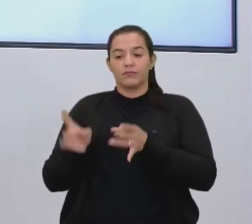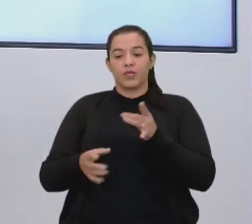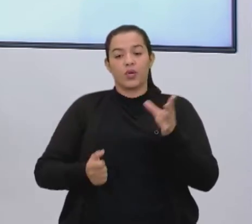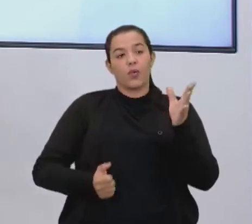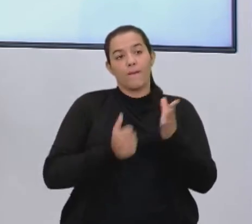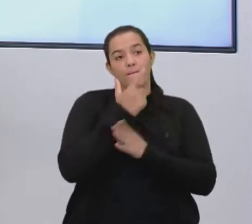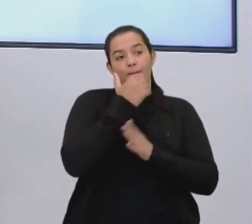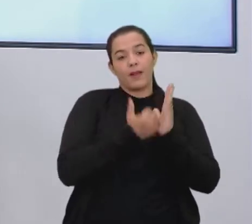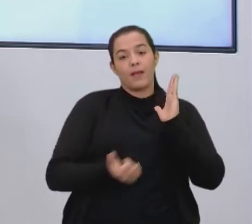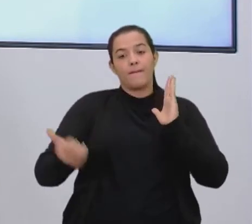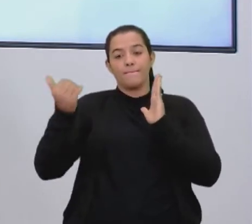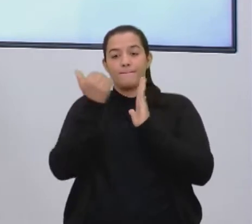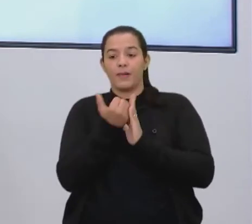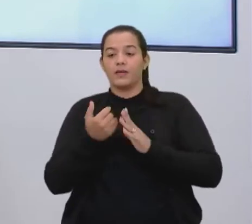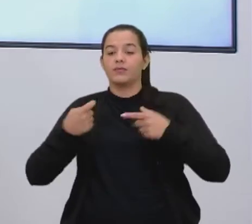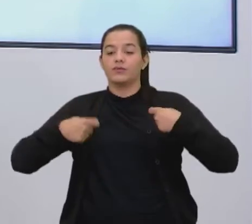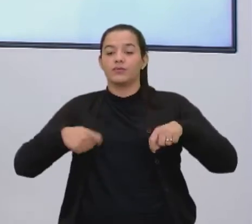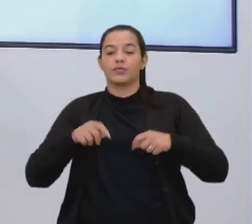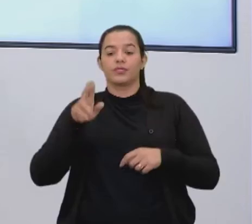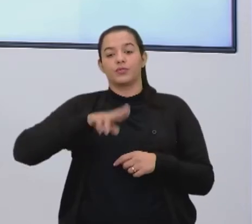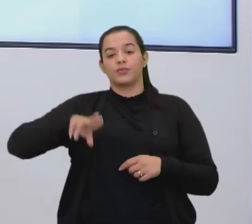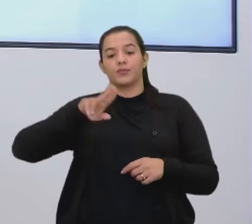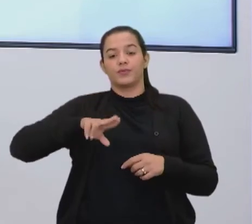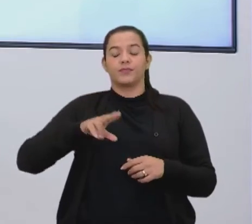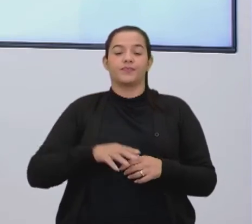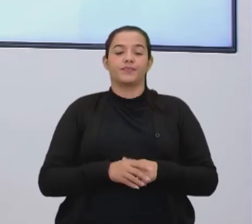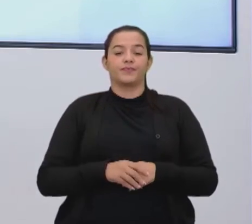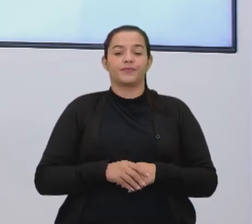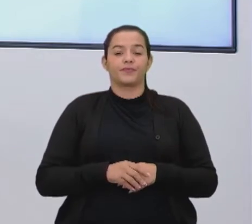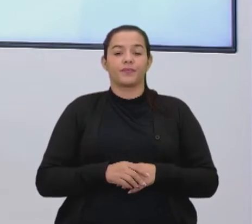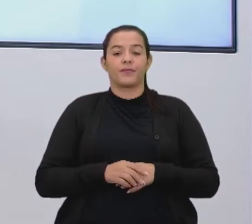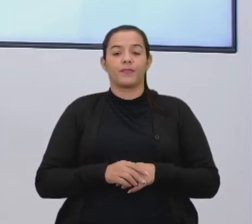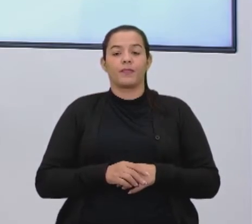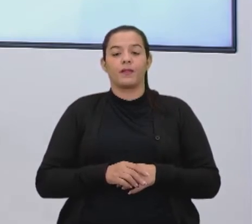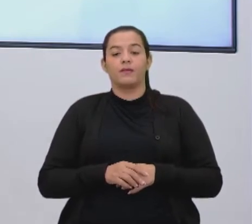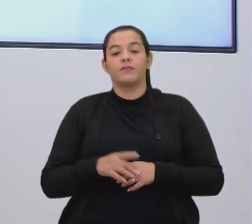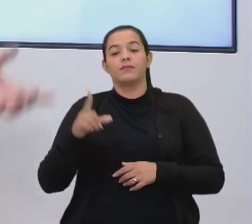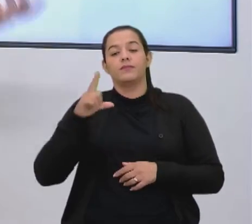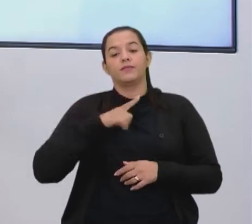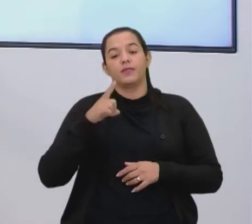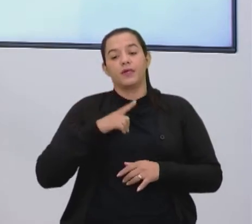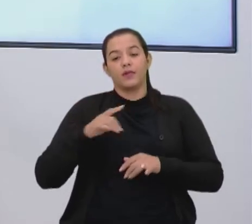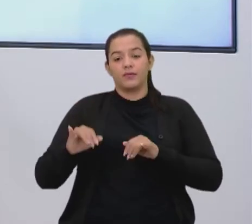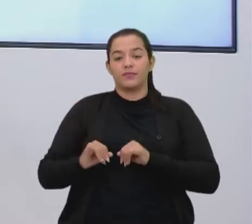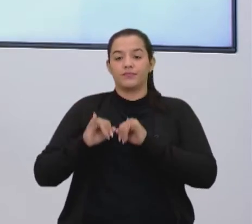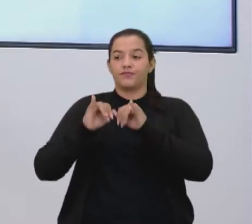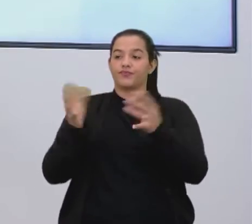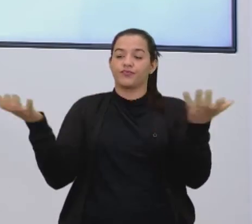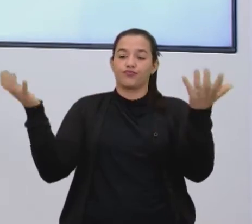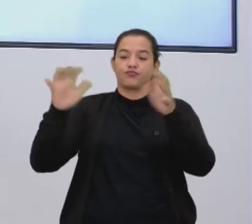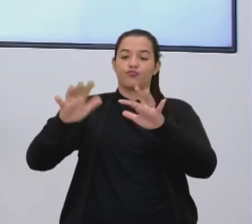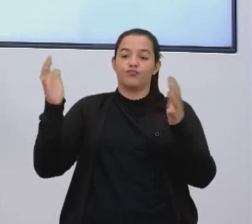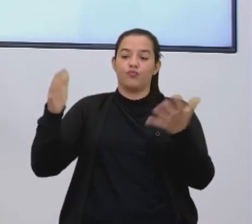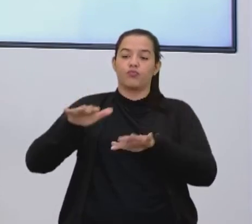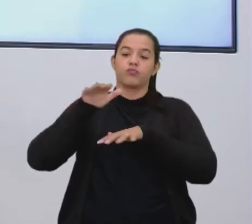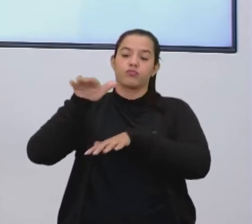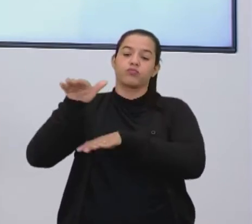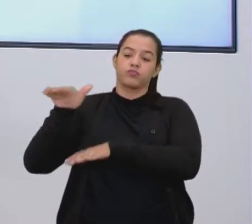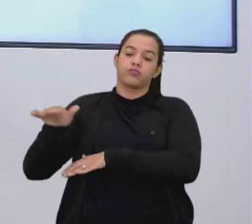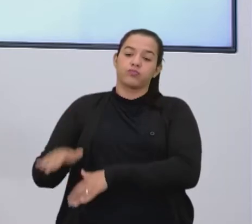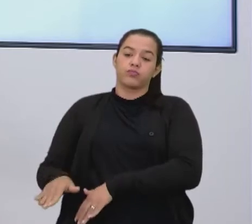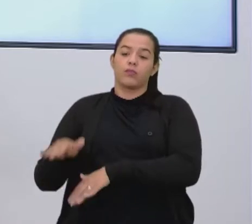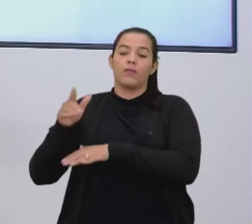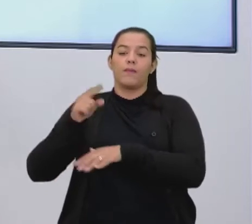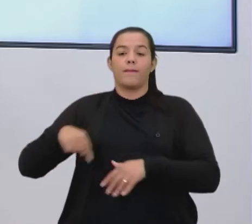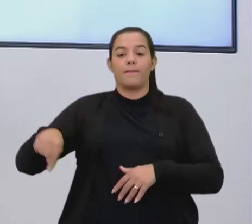comprar mais alimento do que a gente vai consumir, da gente, sei lá, ter um mercado que está mega abastecido, só que ao mesmo tempo ele